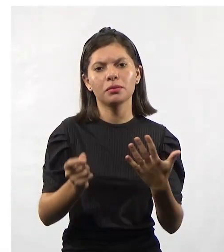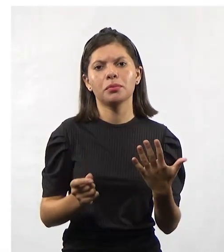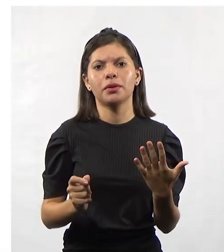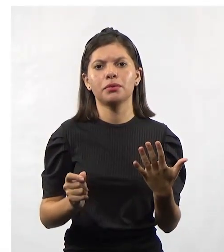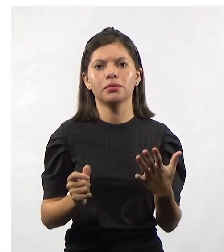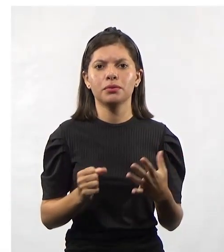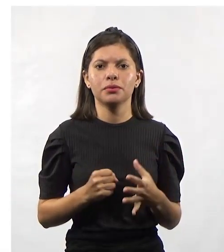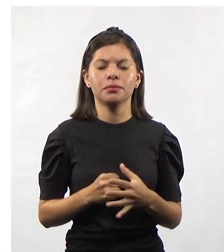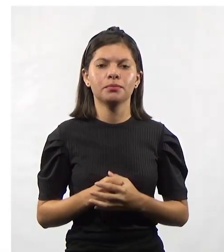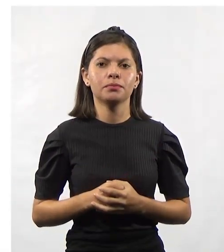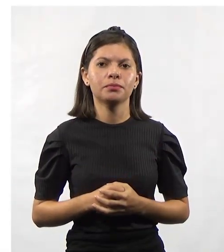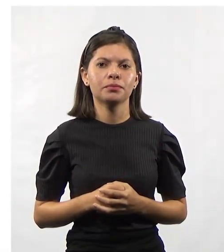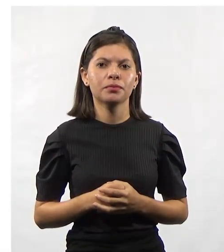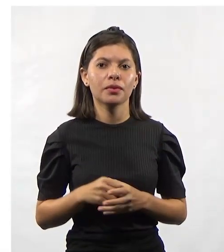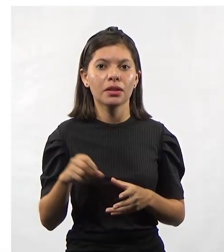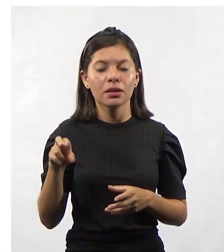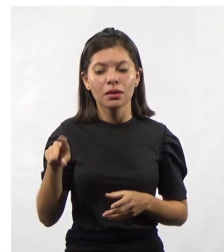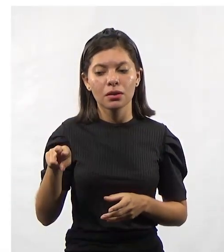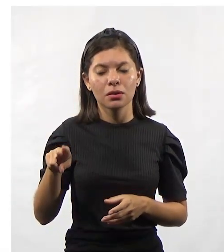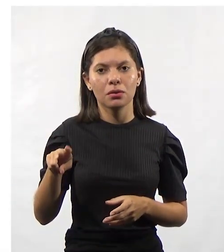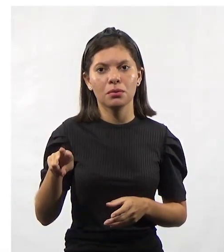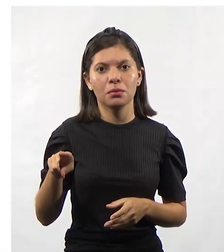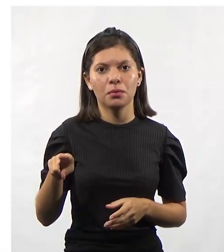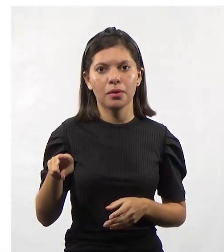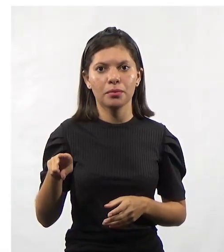aspectos socioeconômicos,